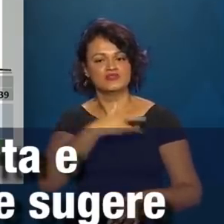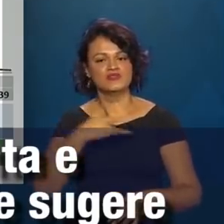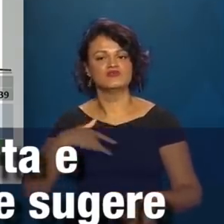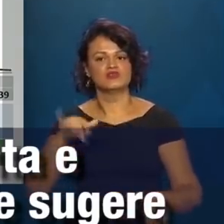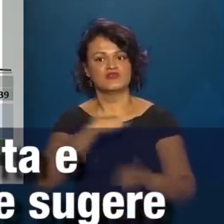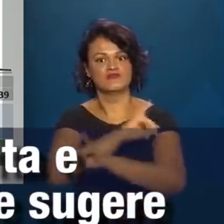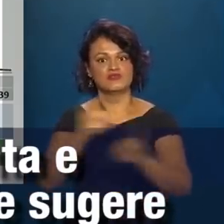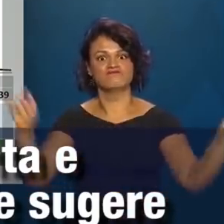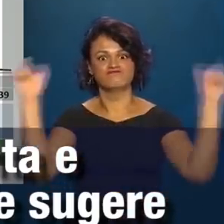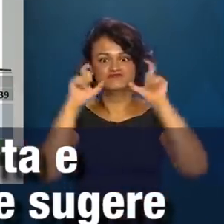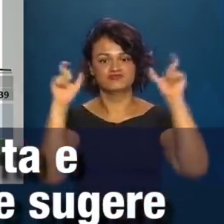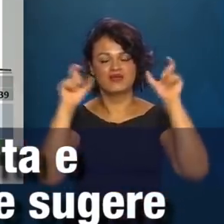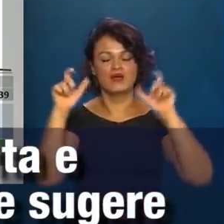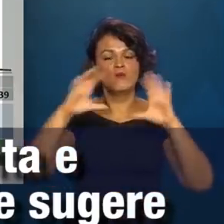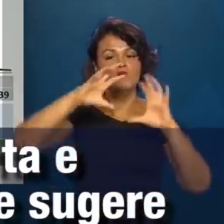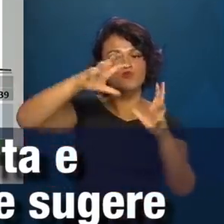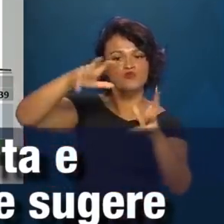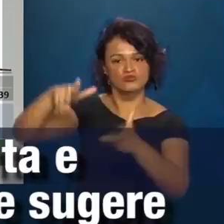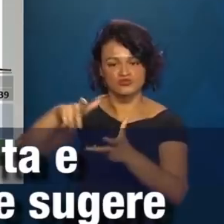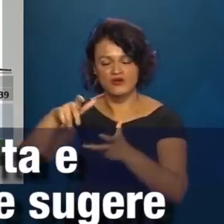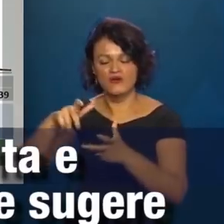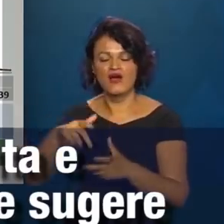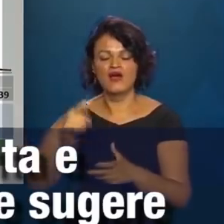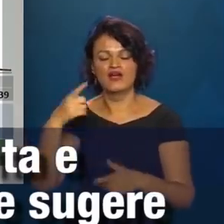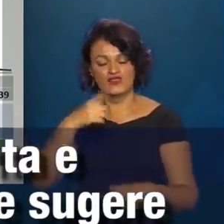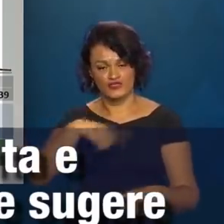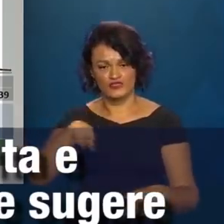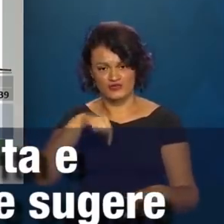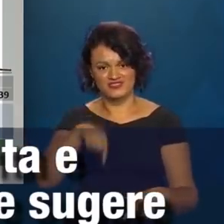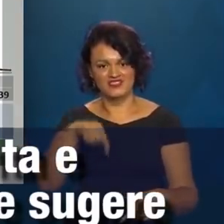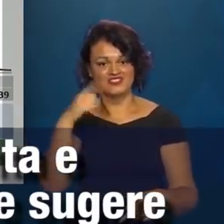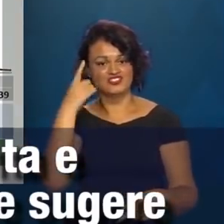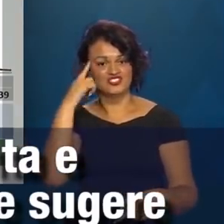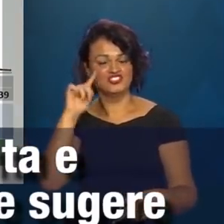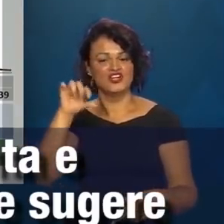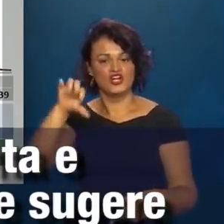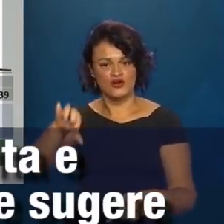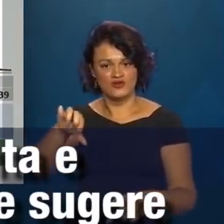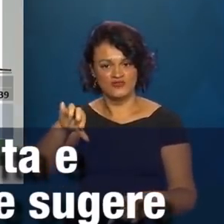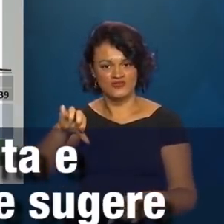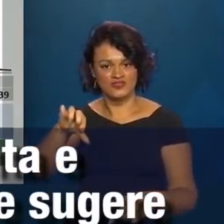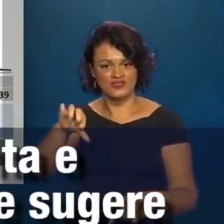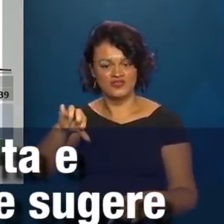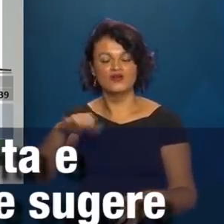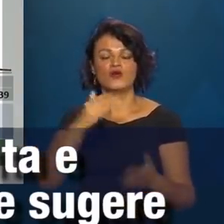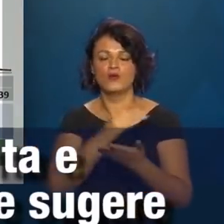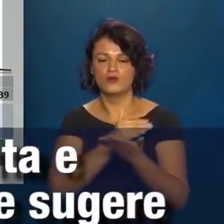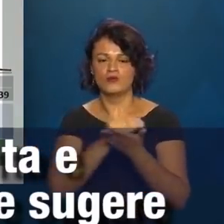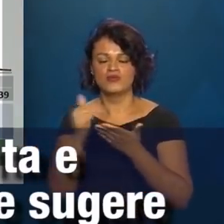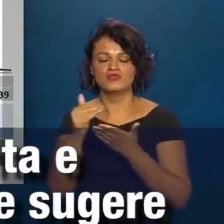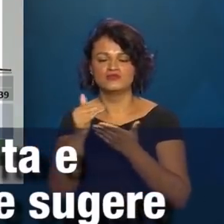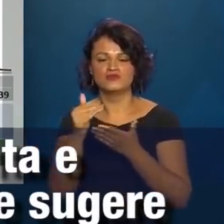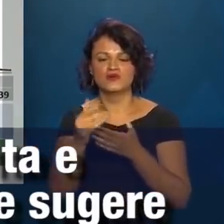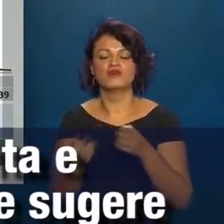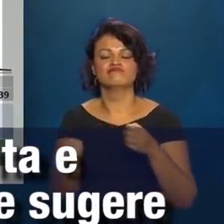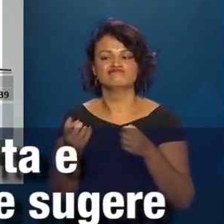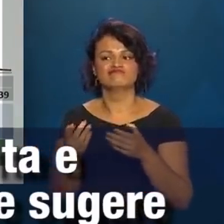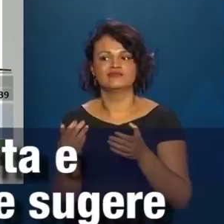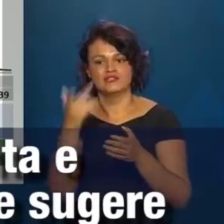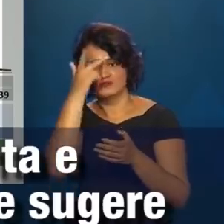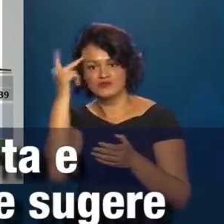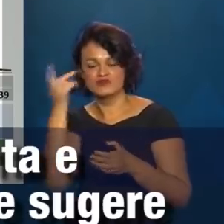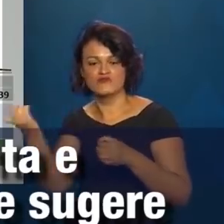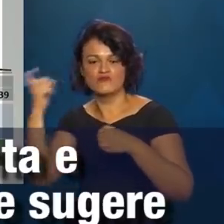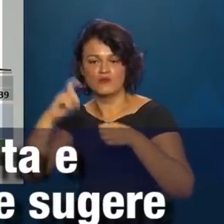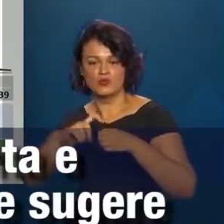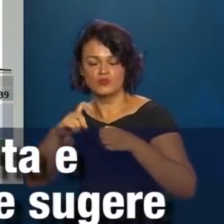internacional, e nós tivemos no dia 9, a chegada da operação Regresso no Brasil, ali em